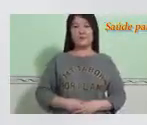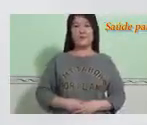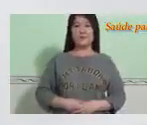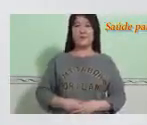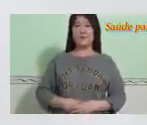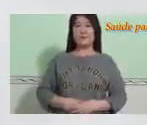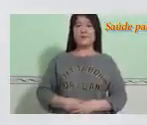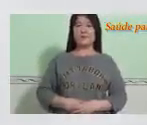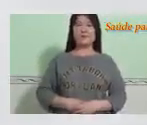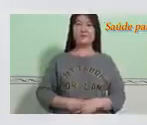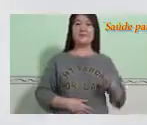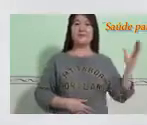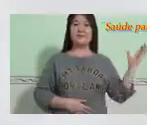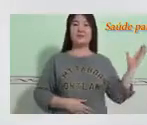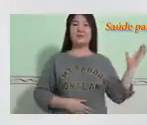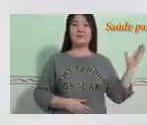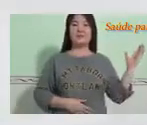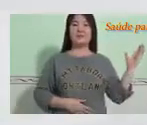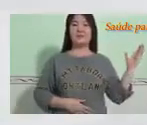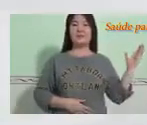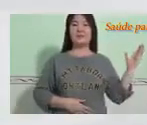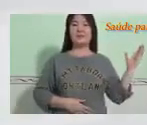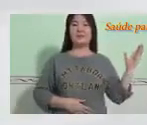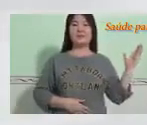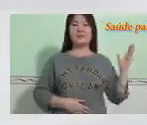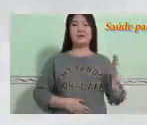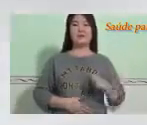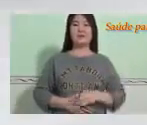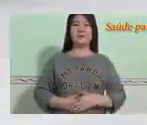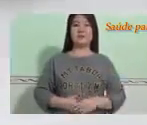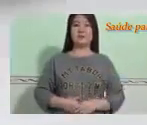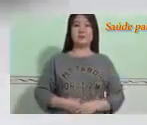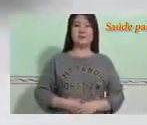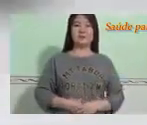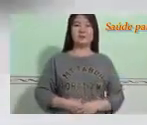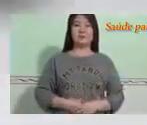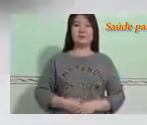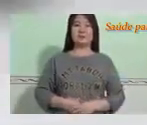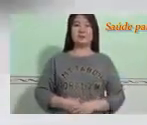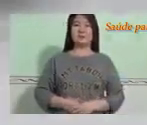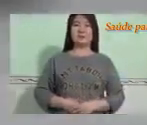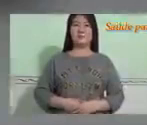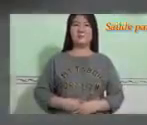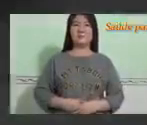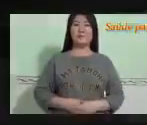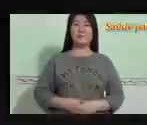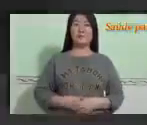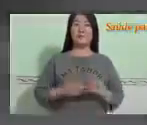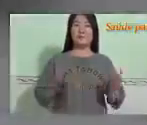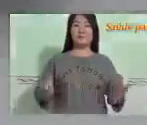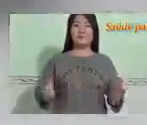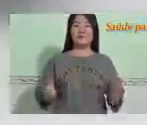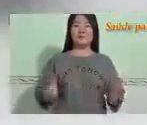Saber a janela imunológica das infecções é importante tanto para saber quando é a altura ideal para que se possa realizar